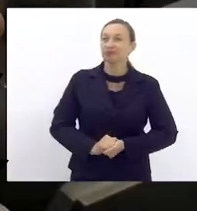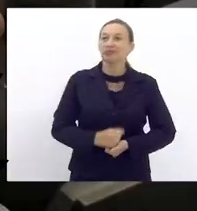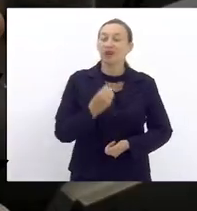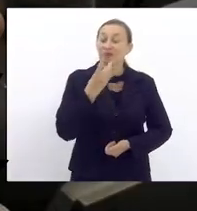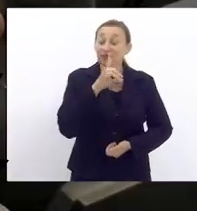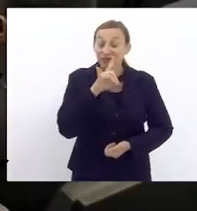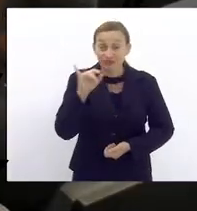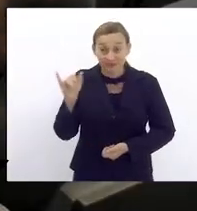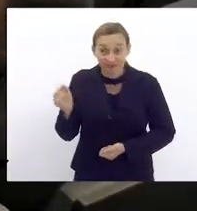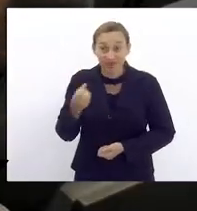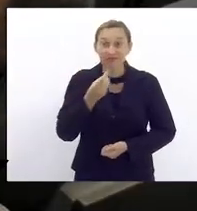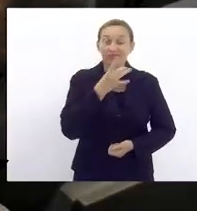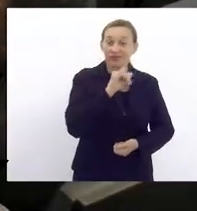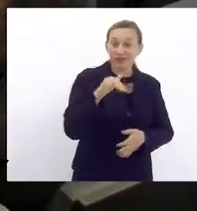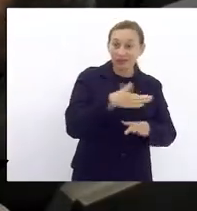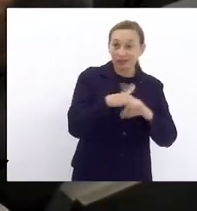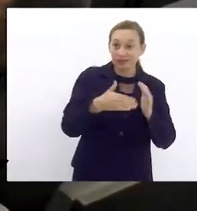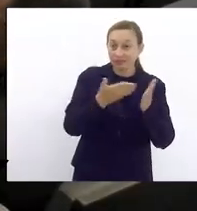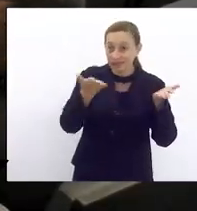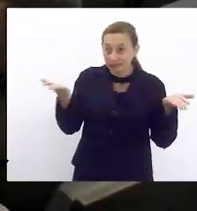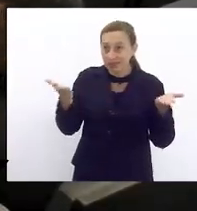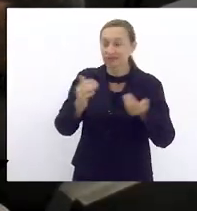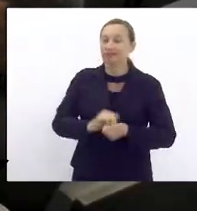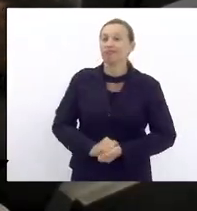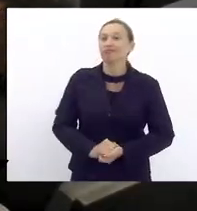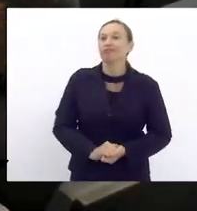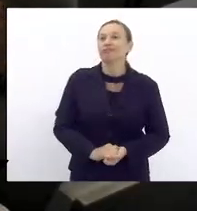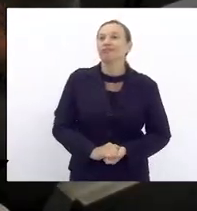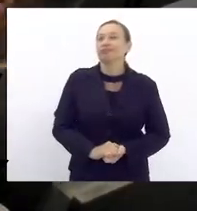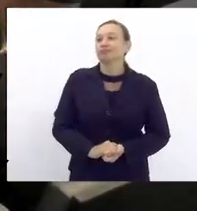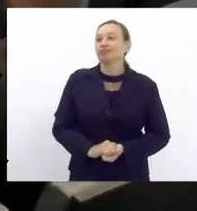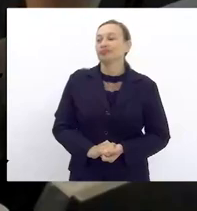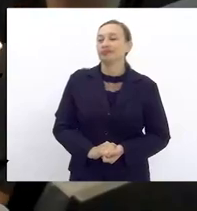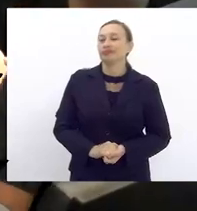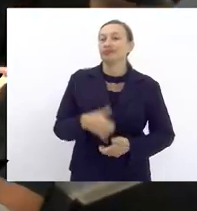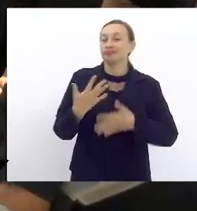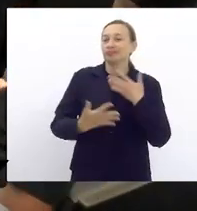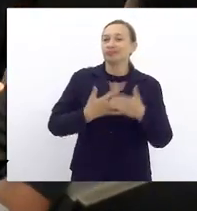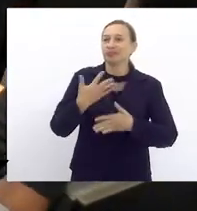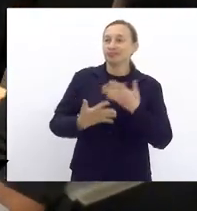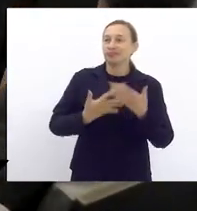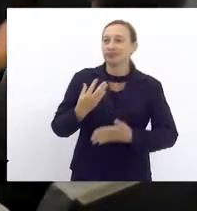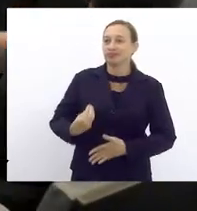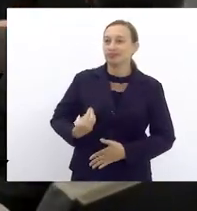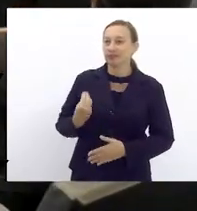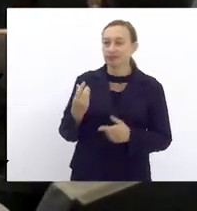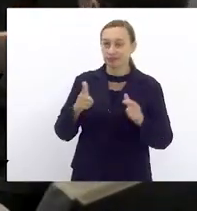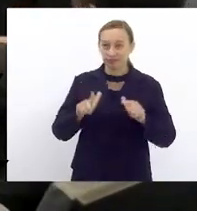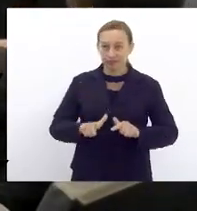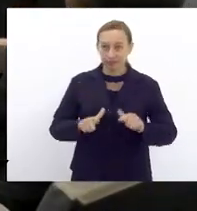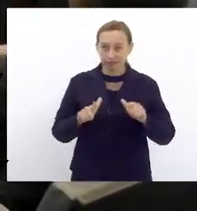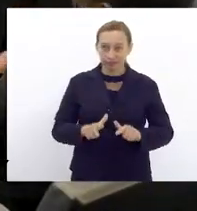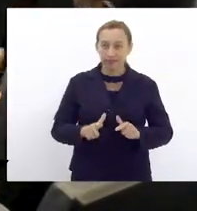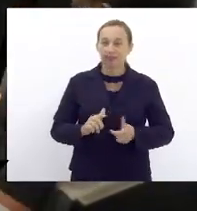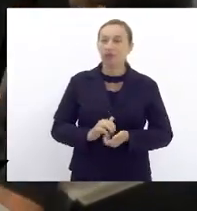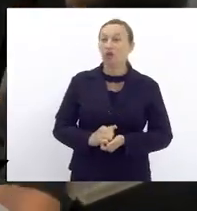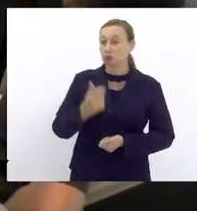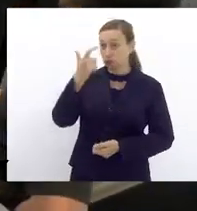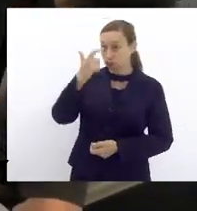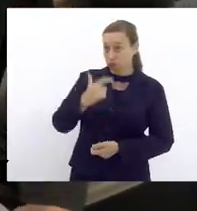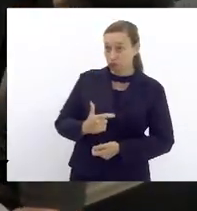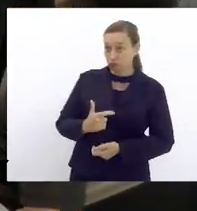Bom dia a todos todas e todos é um prazer estar aqui sou